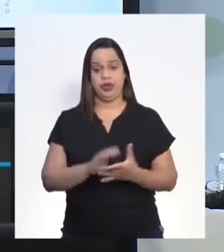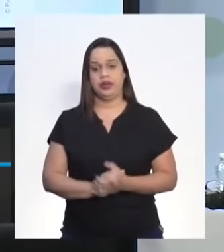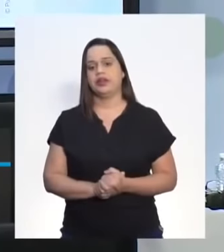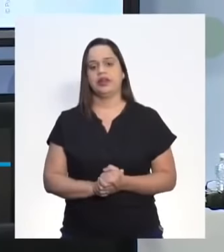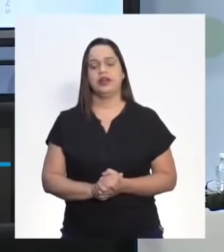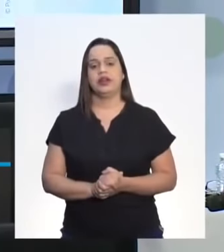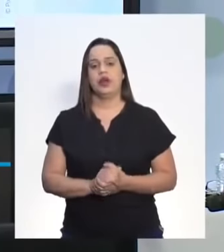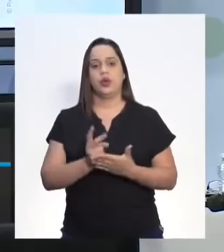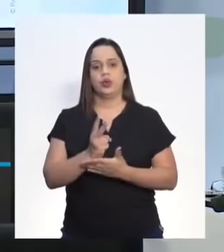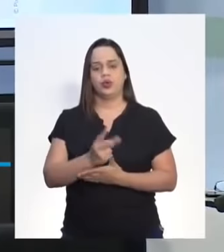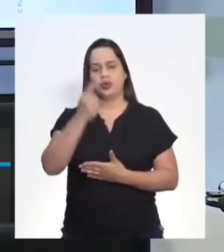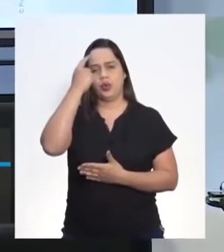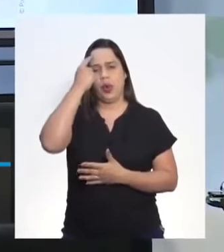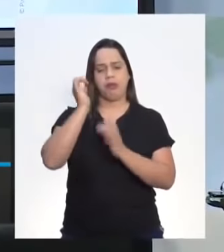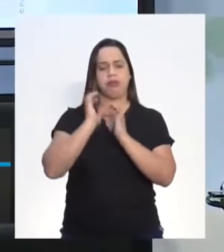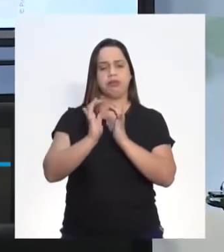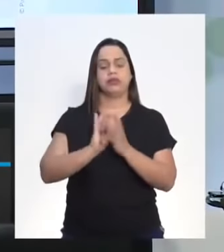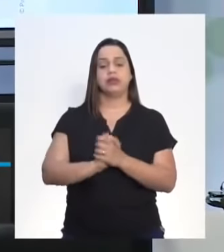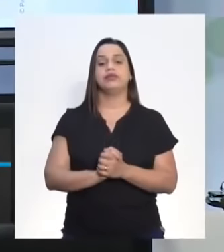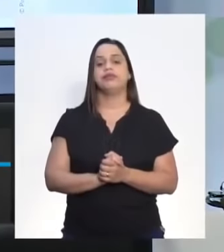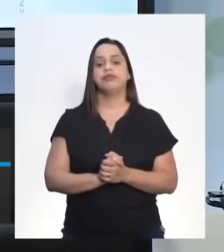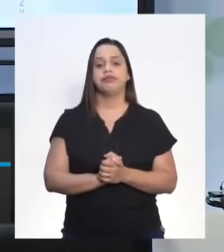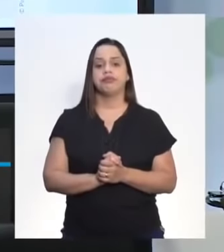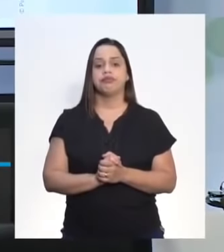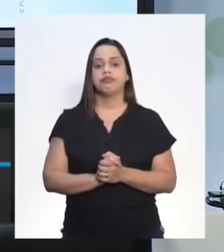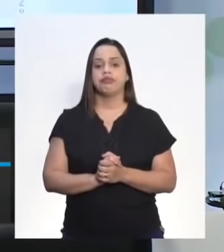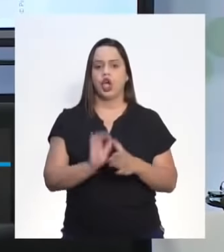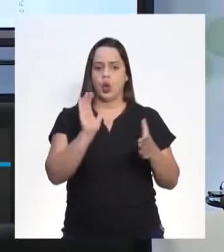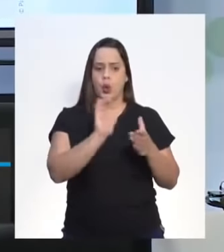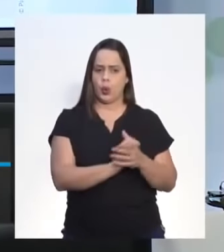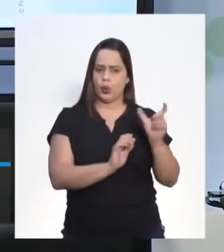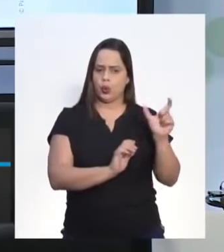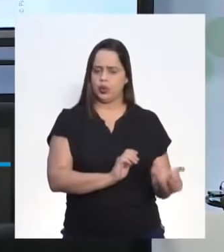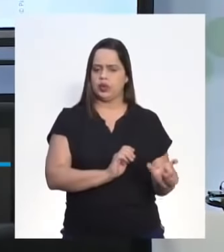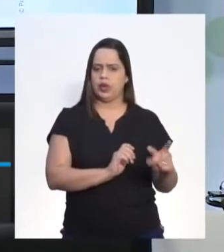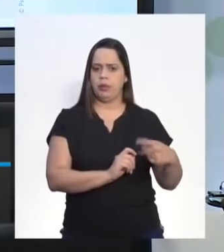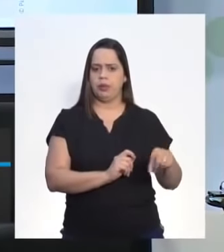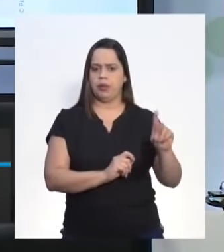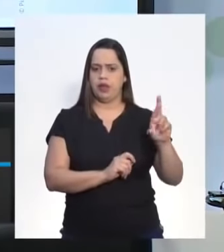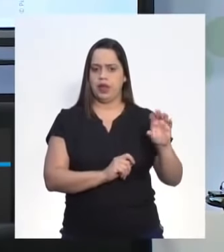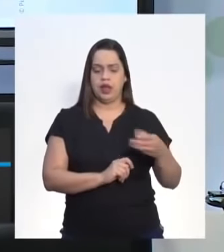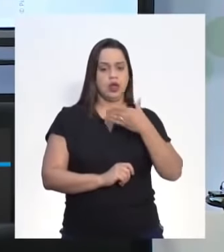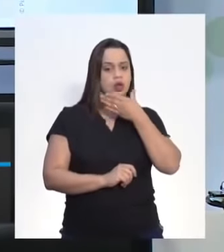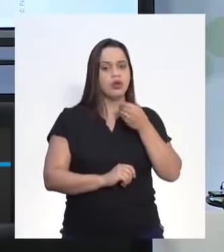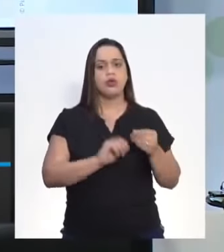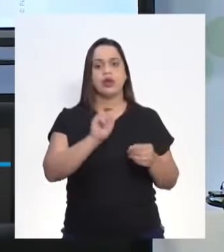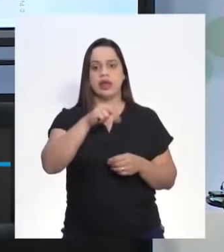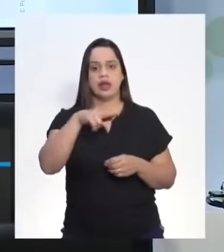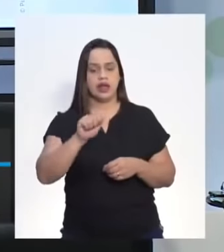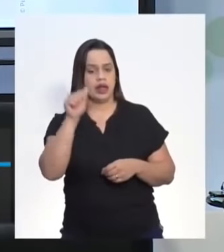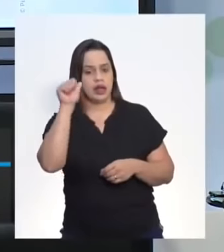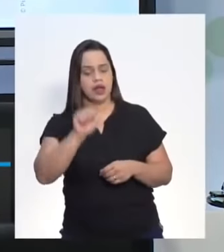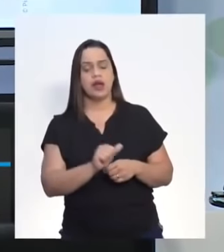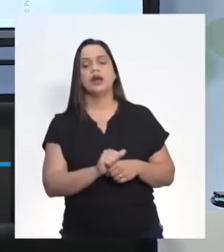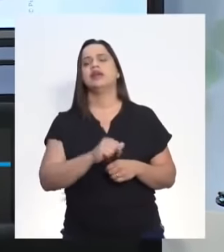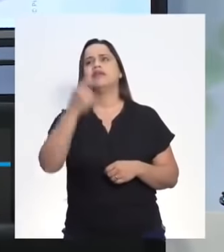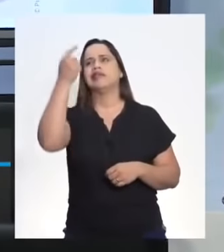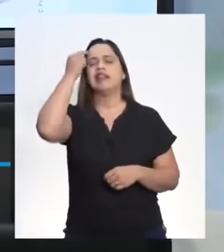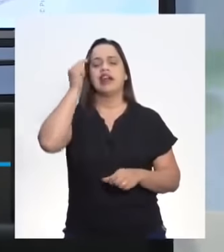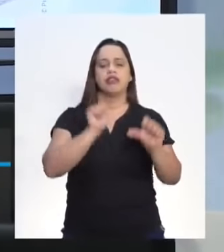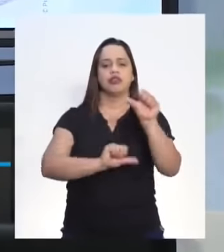raciocínio, né? Criar situações práticas. O casal Pedro e Ana Maria resolveu trocar o jogo de sofá lá da